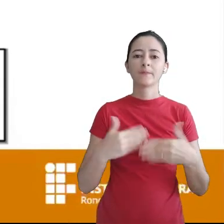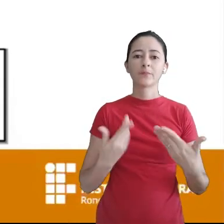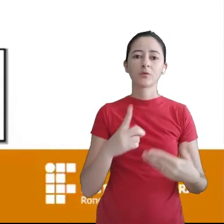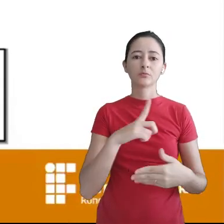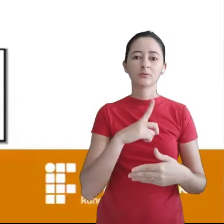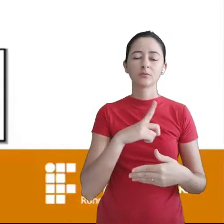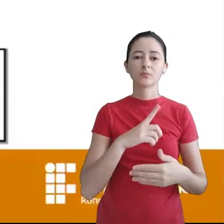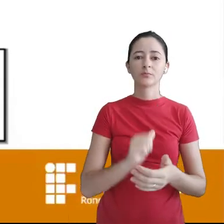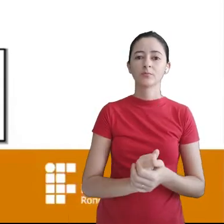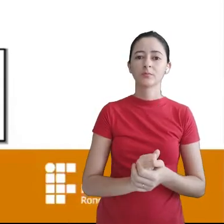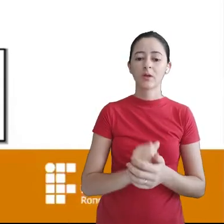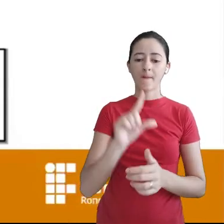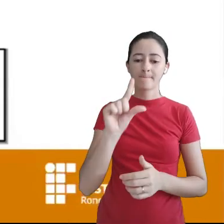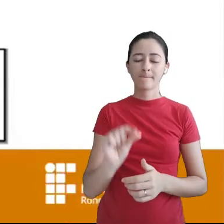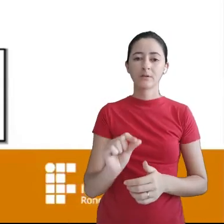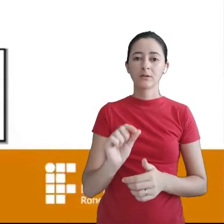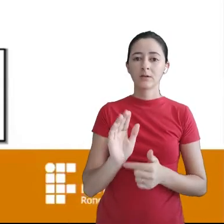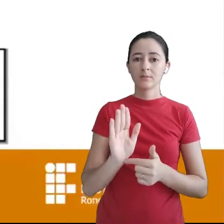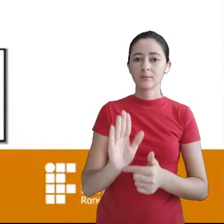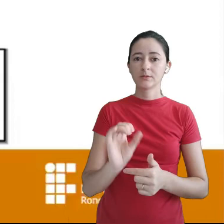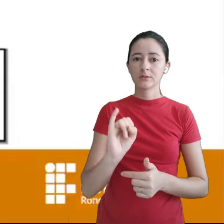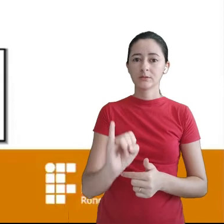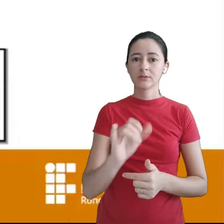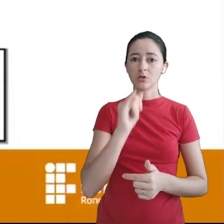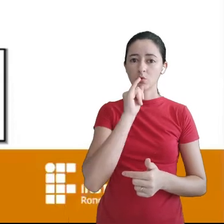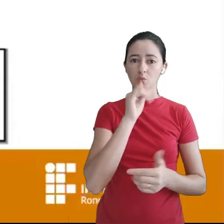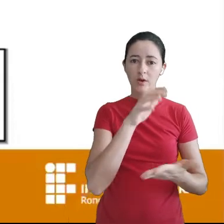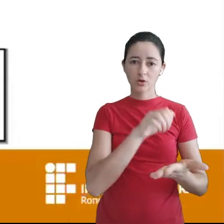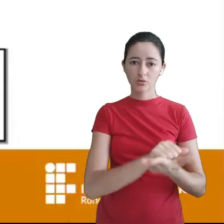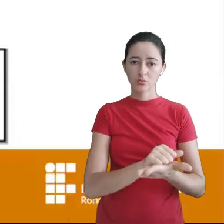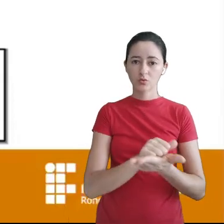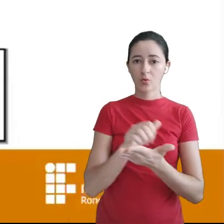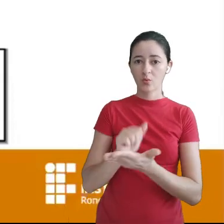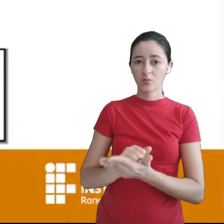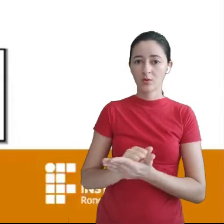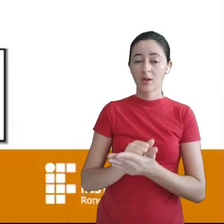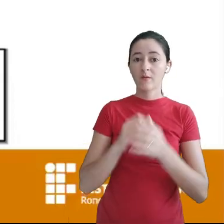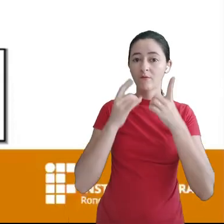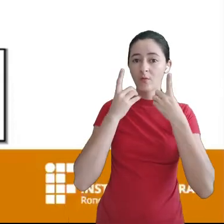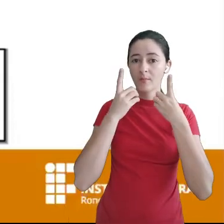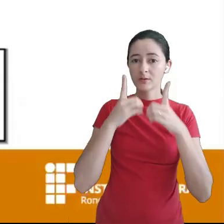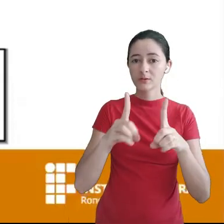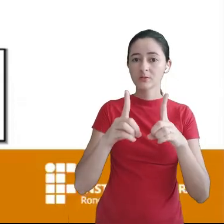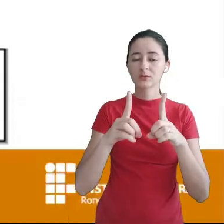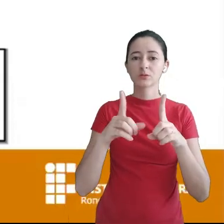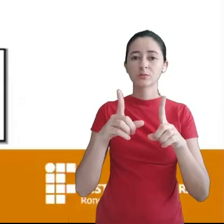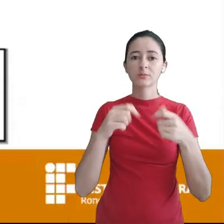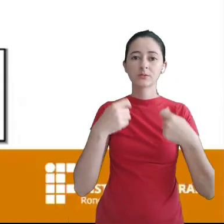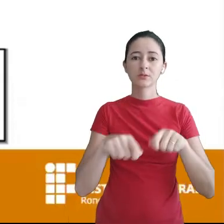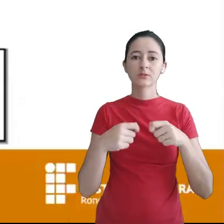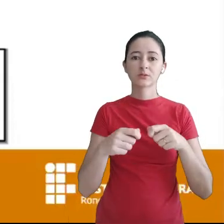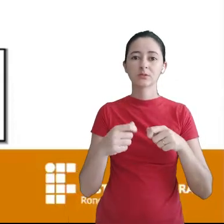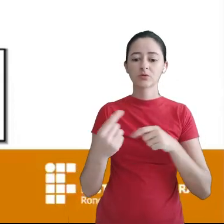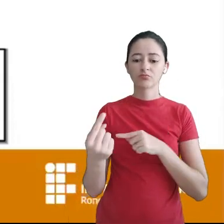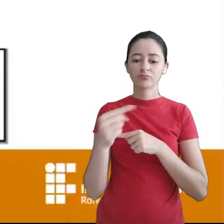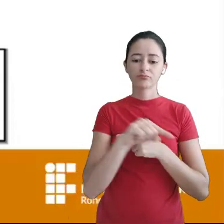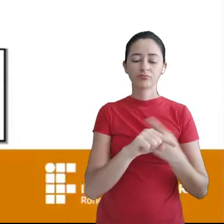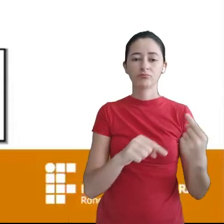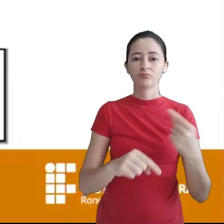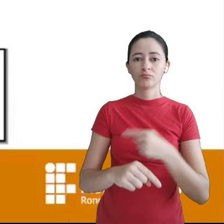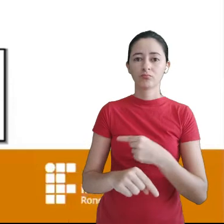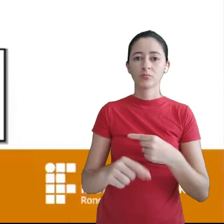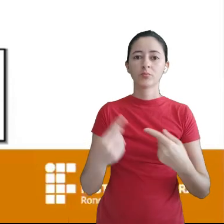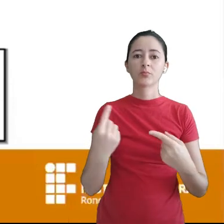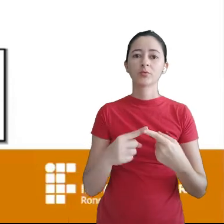Então, a cardinalidade mínima, ela demonstra se um registro depende do outro para existir.